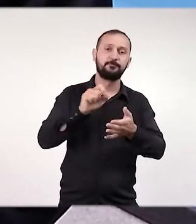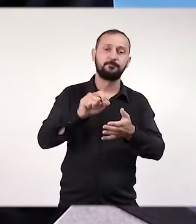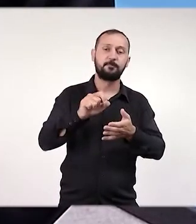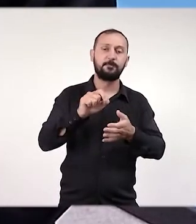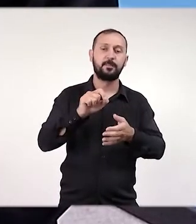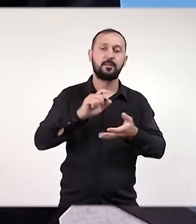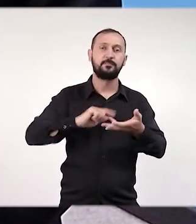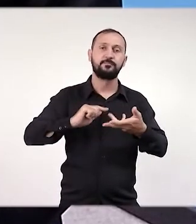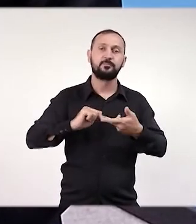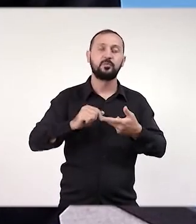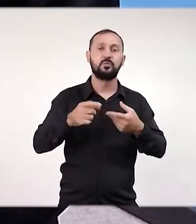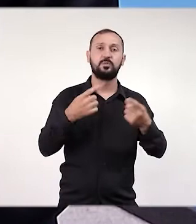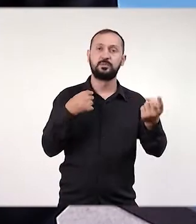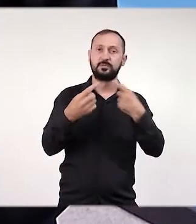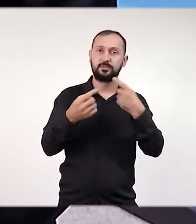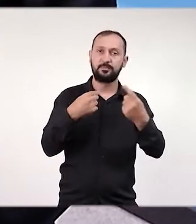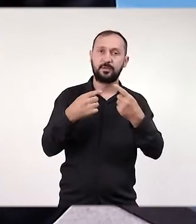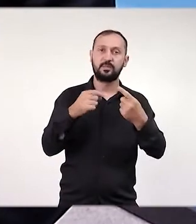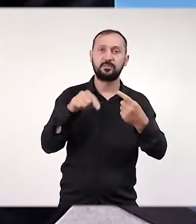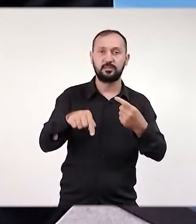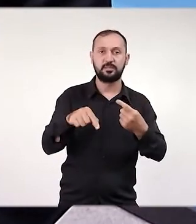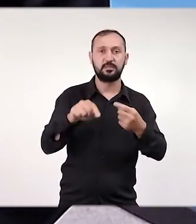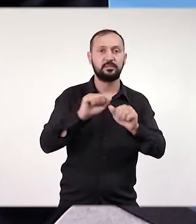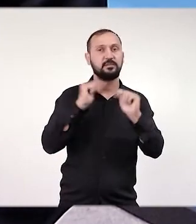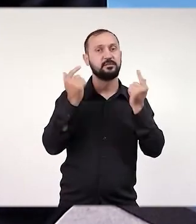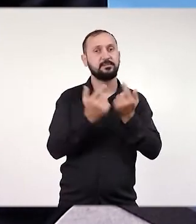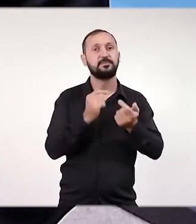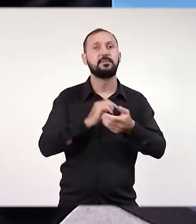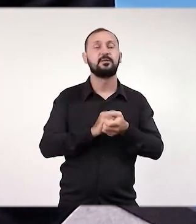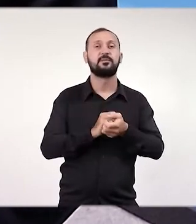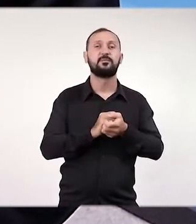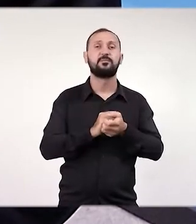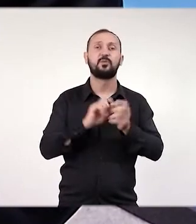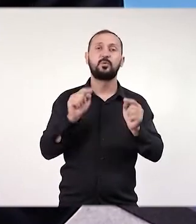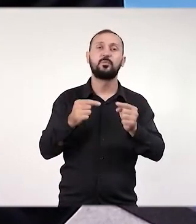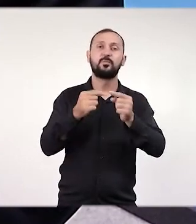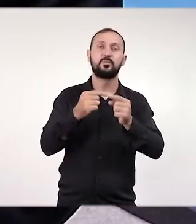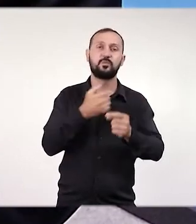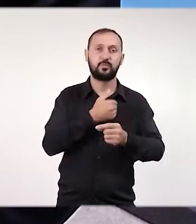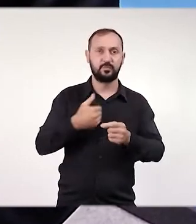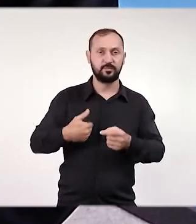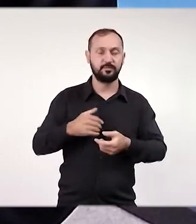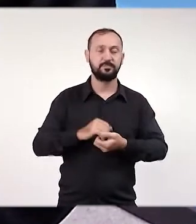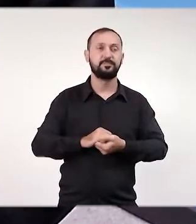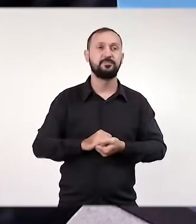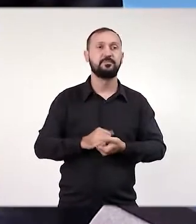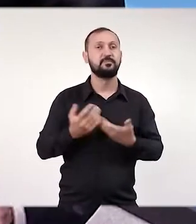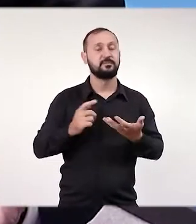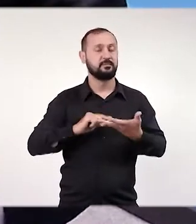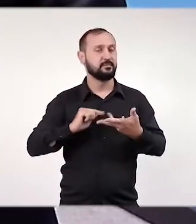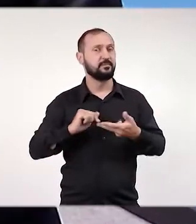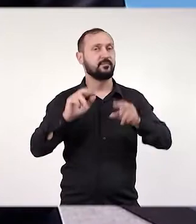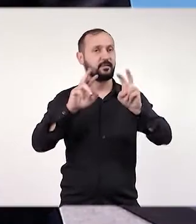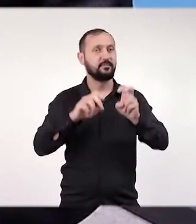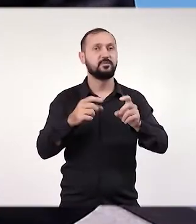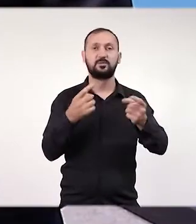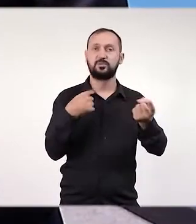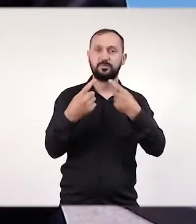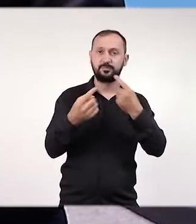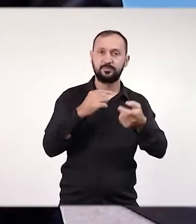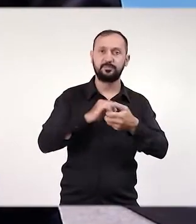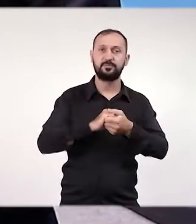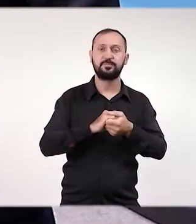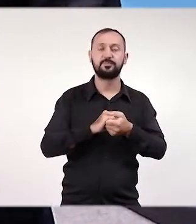aqui durante os debates, né, daqui da Assembleia Legislativa com relação ao governo do Estado? Muitos temas